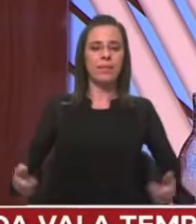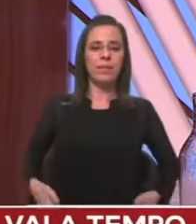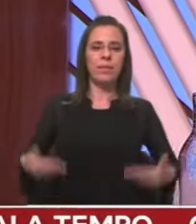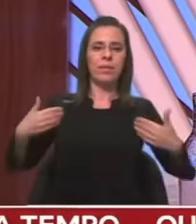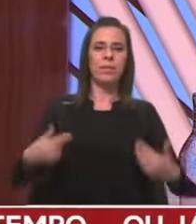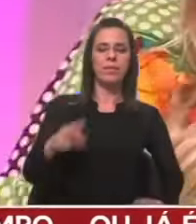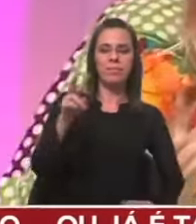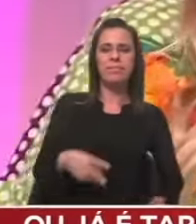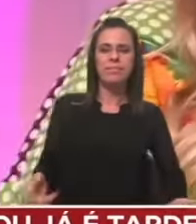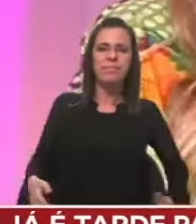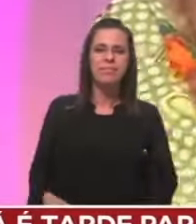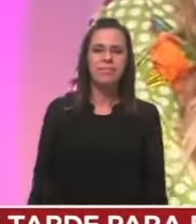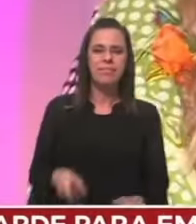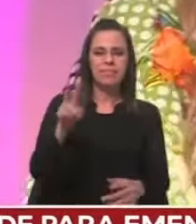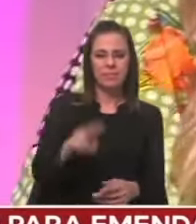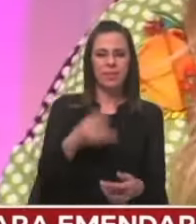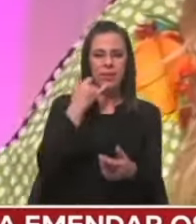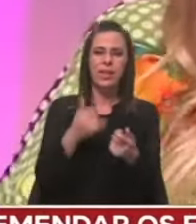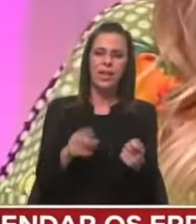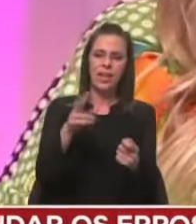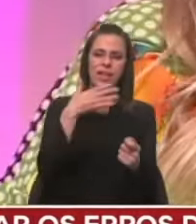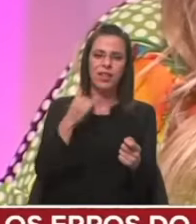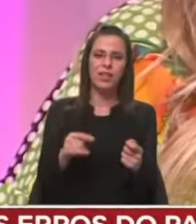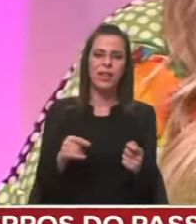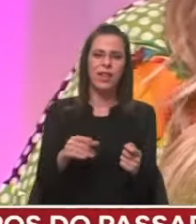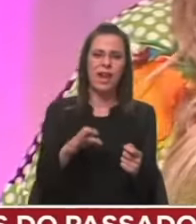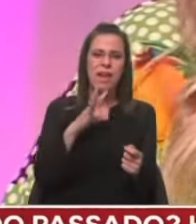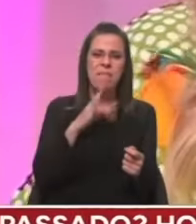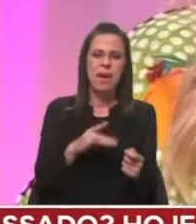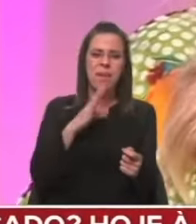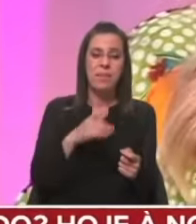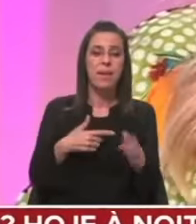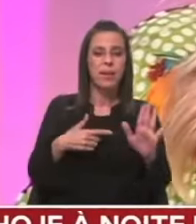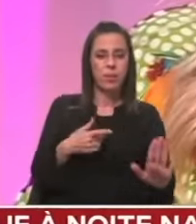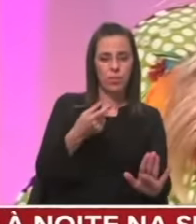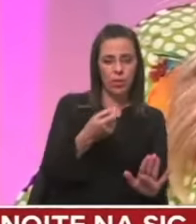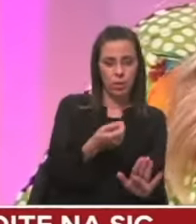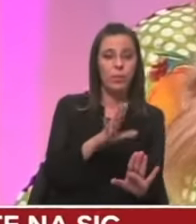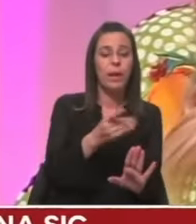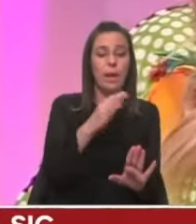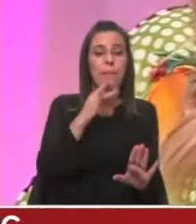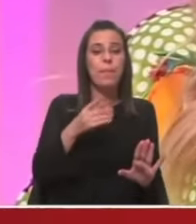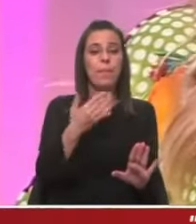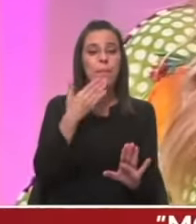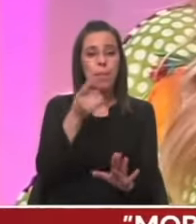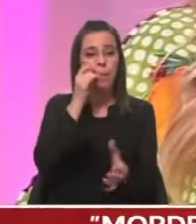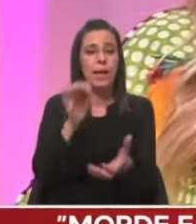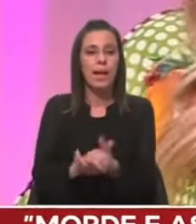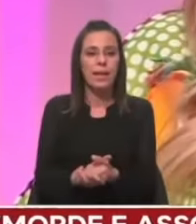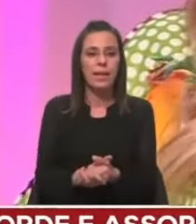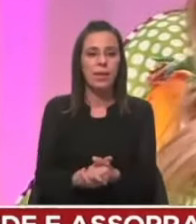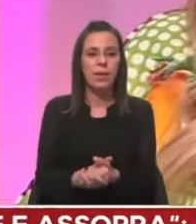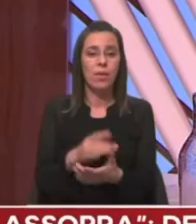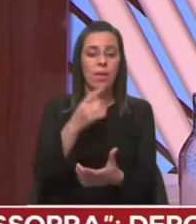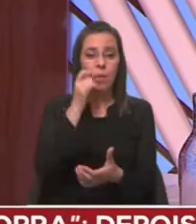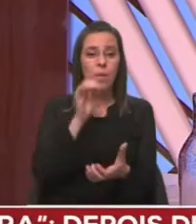bem ele pronto olha assim que o telemóvel giro e o Oli mã mã eu espero só um bocadinho olha e a mãe acabou de pedir o pai em casamento e